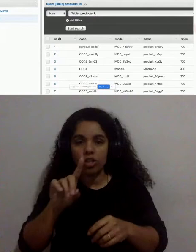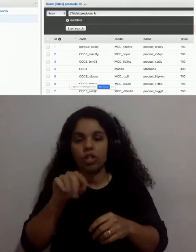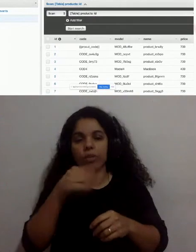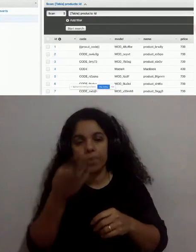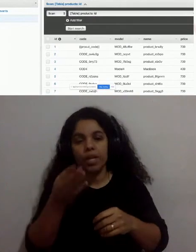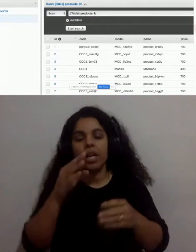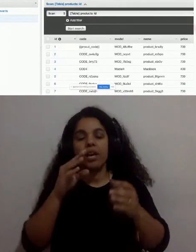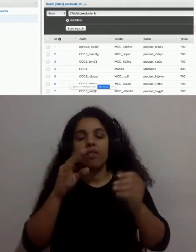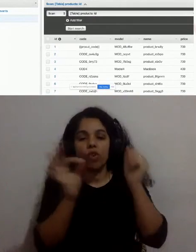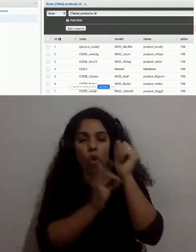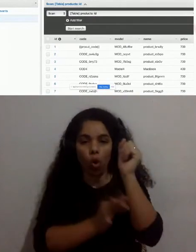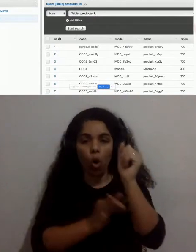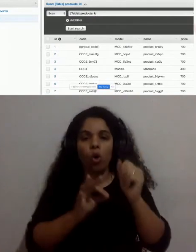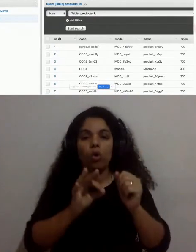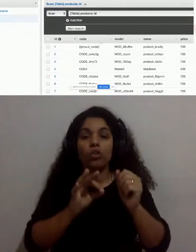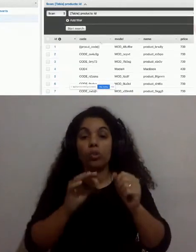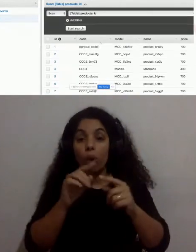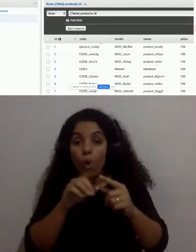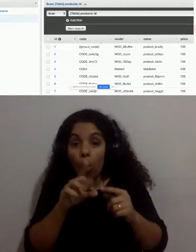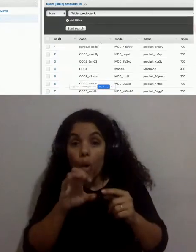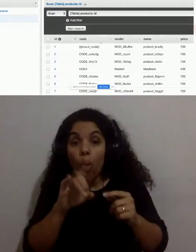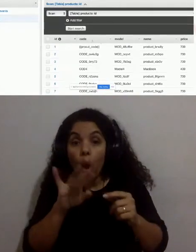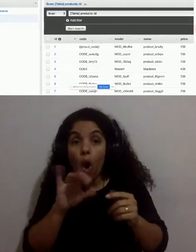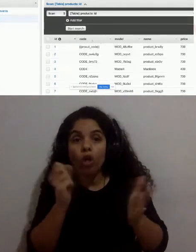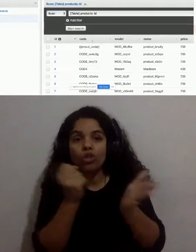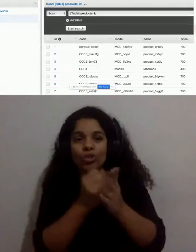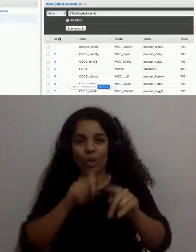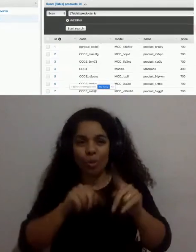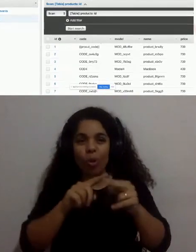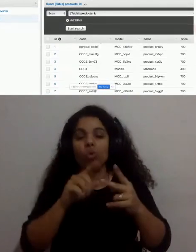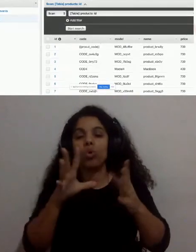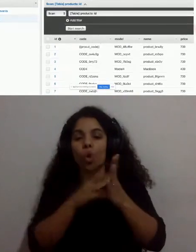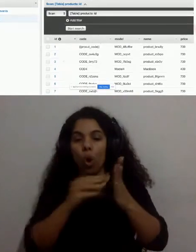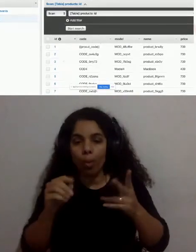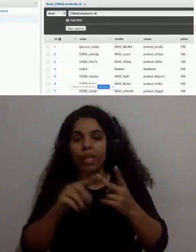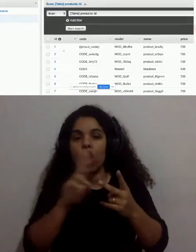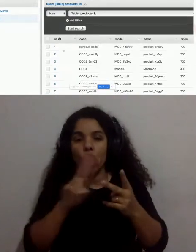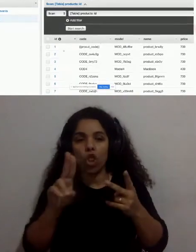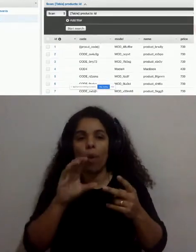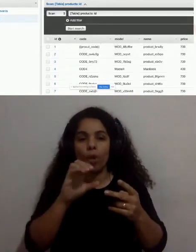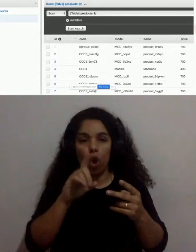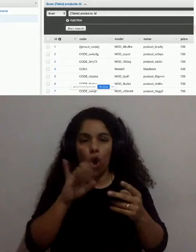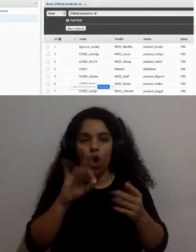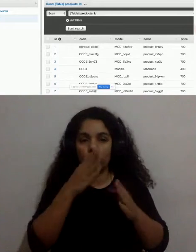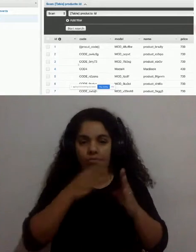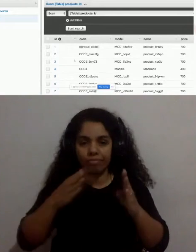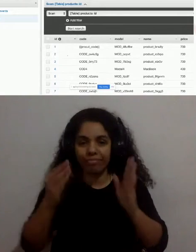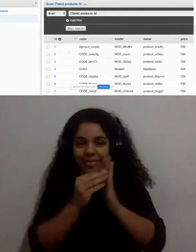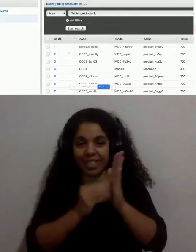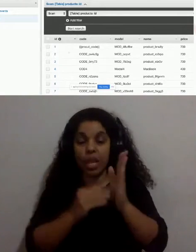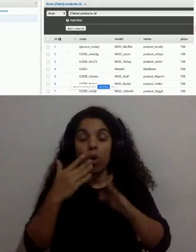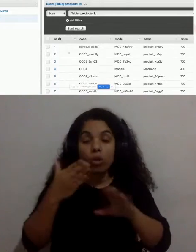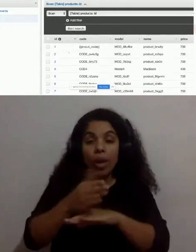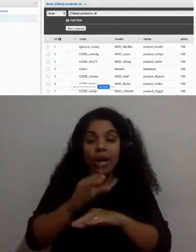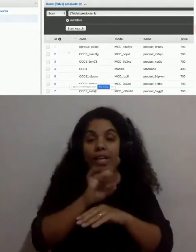o código do produto, o modelo, o nome e assim por diante. Quando eu entro em cada um desses logs, aqui eu não